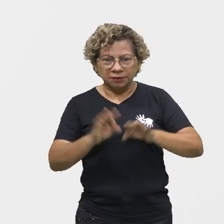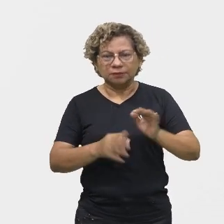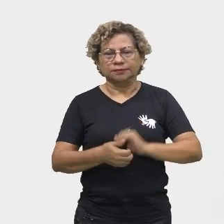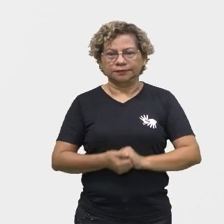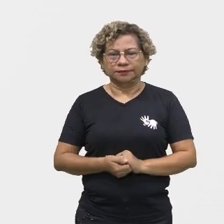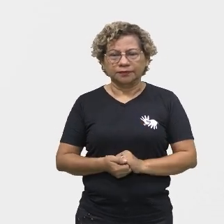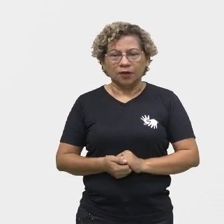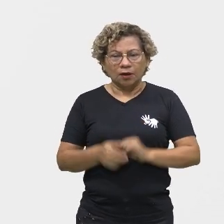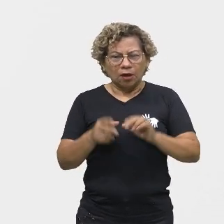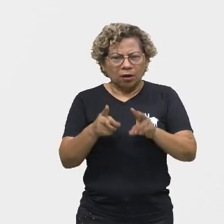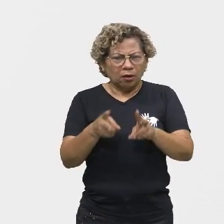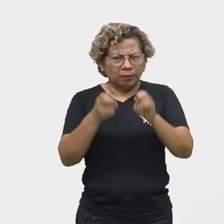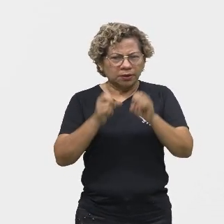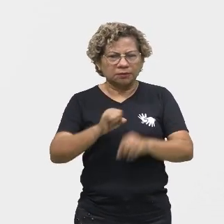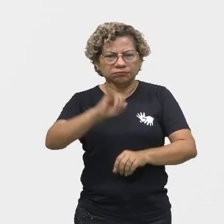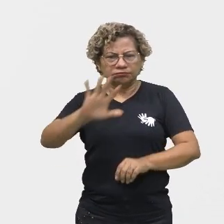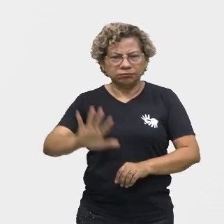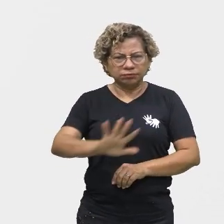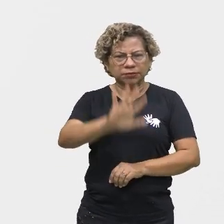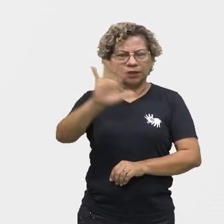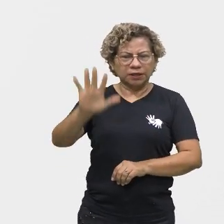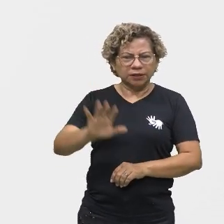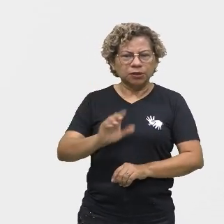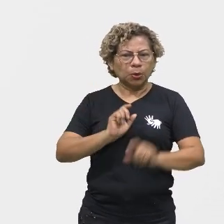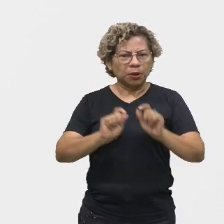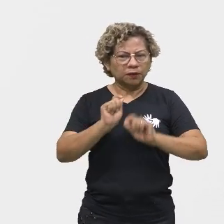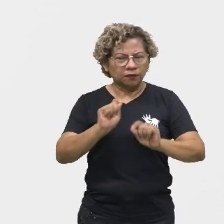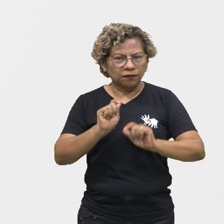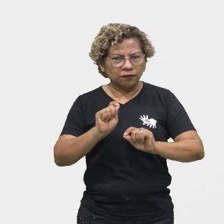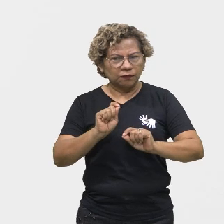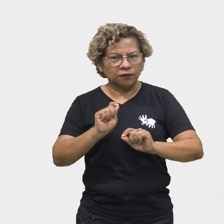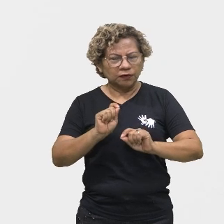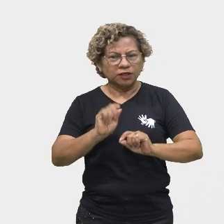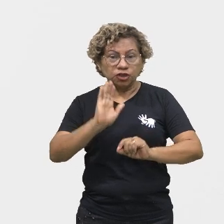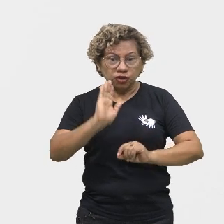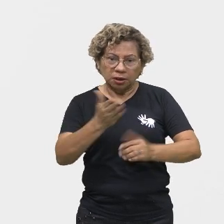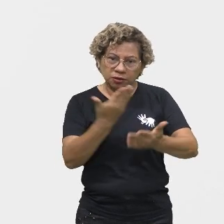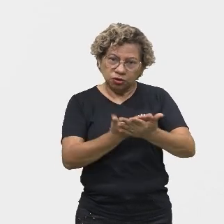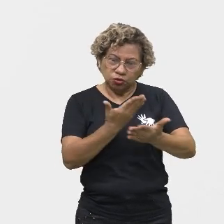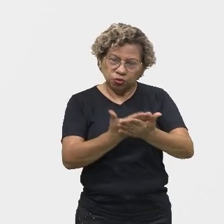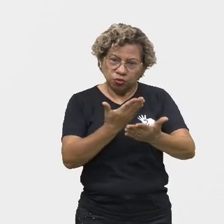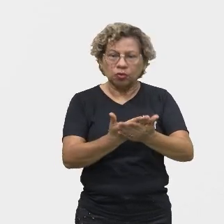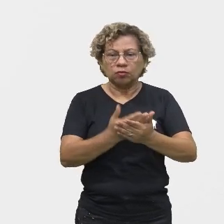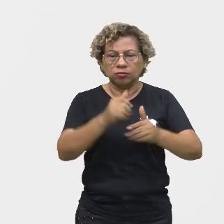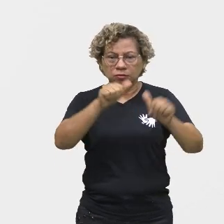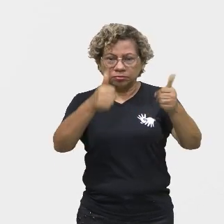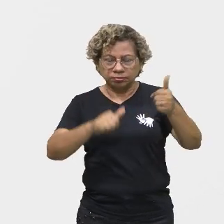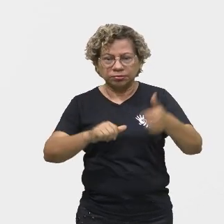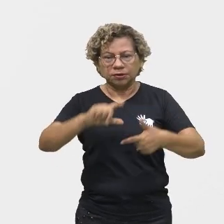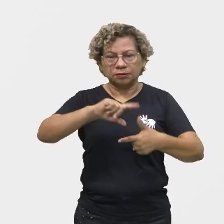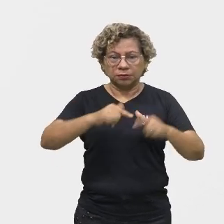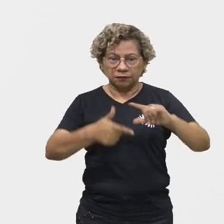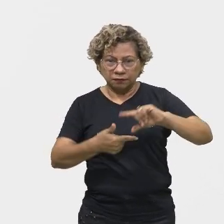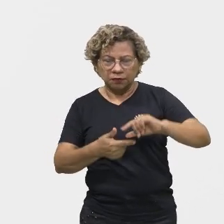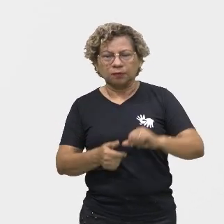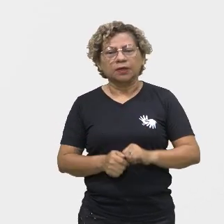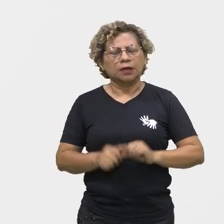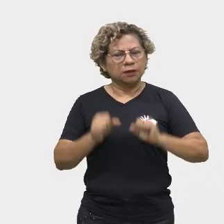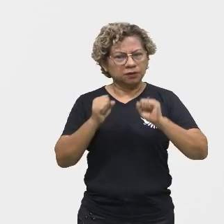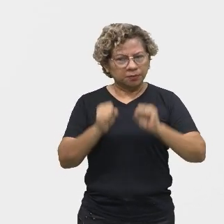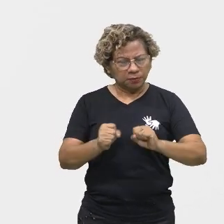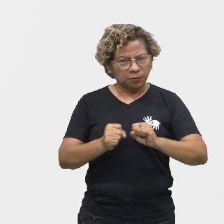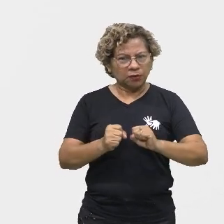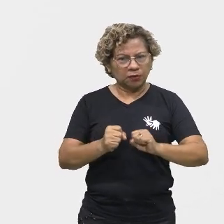a imagem. Com base no que vimos em nossa aula sobre formas, podemos classificar a